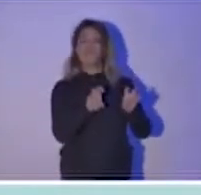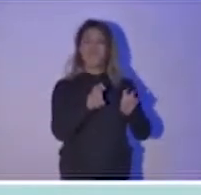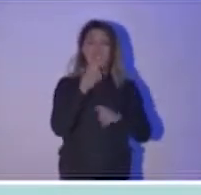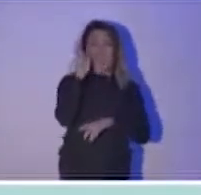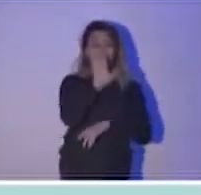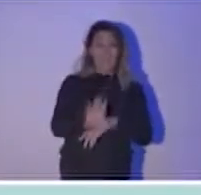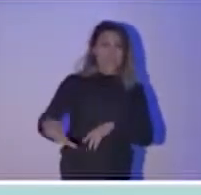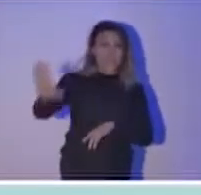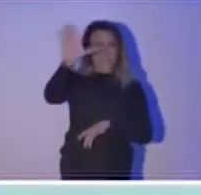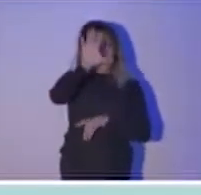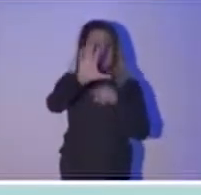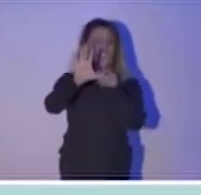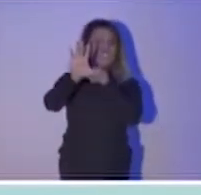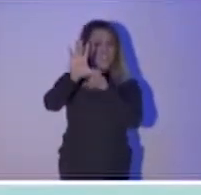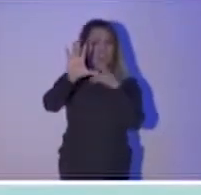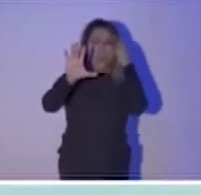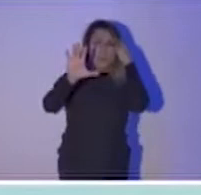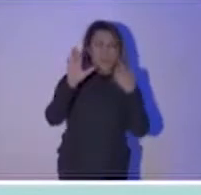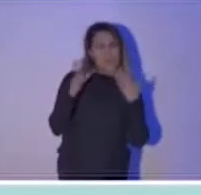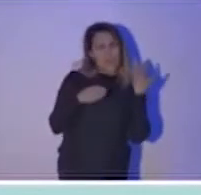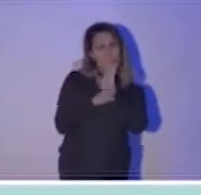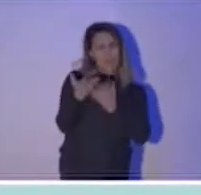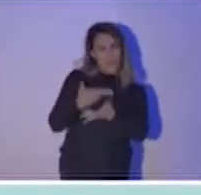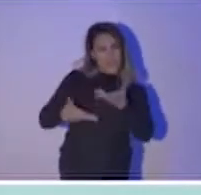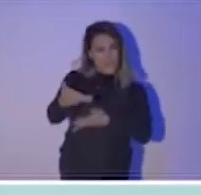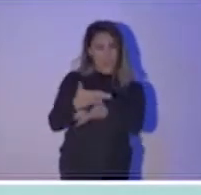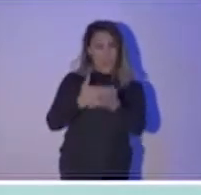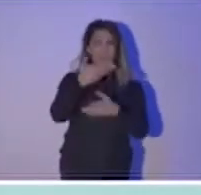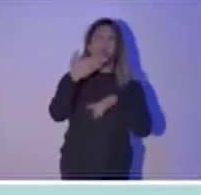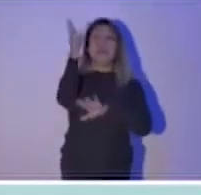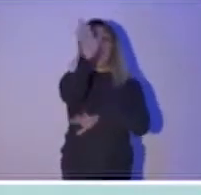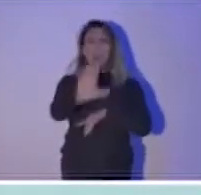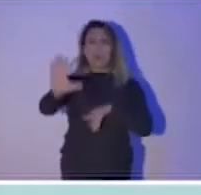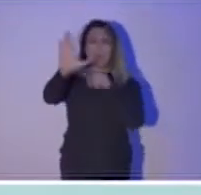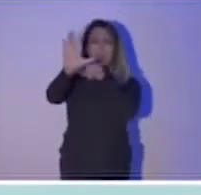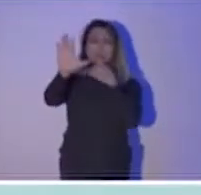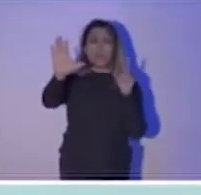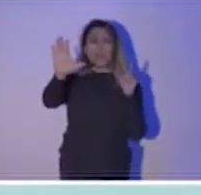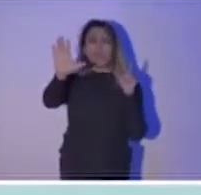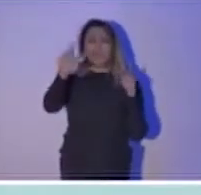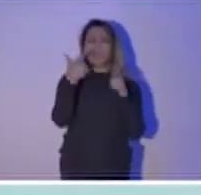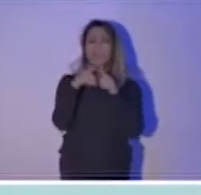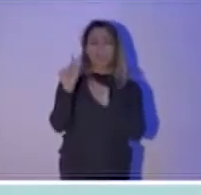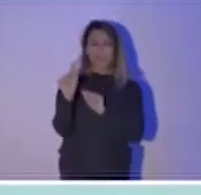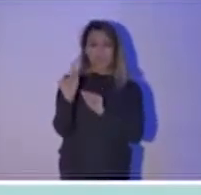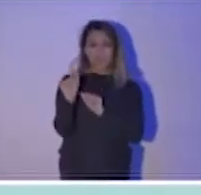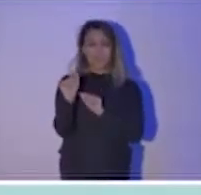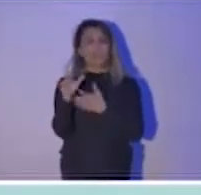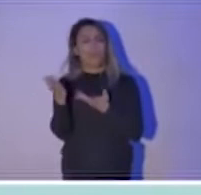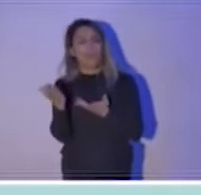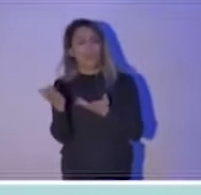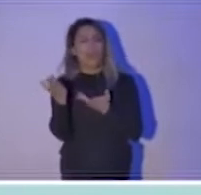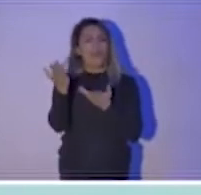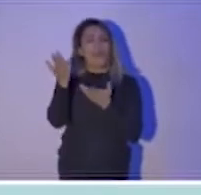da visão sistêmica e da colaboração, o Brasil ele tem um defeito. Tudo que ele cria para dar certo ou para resolver